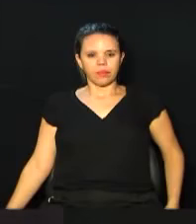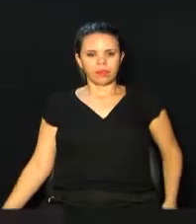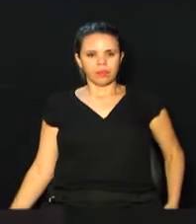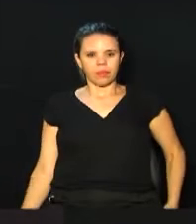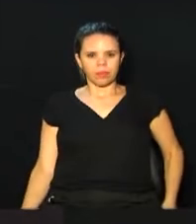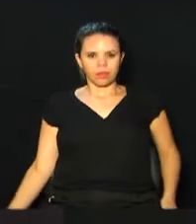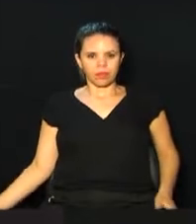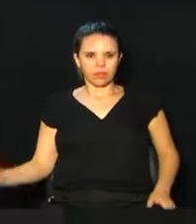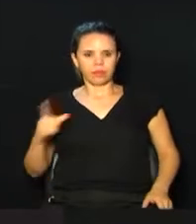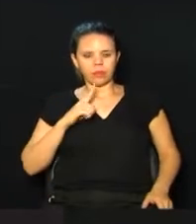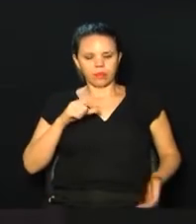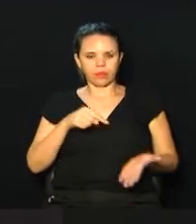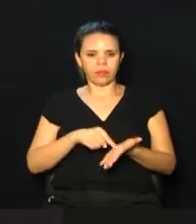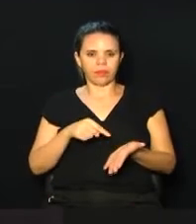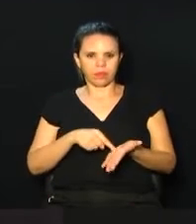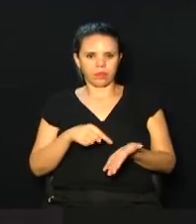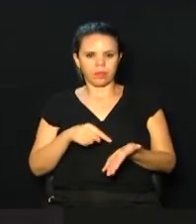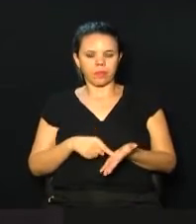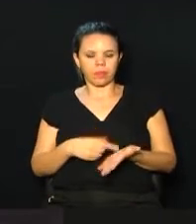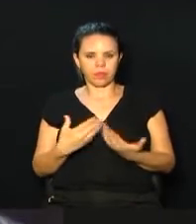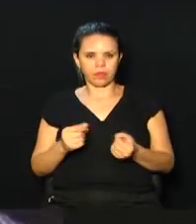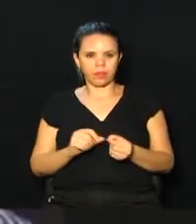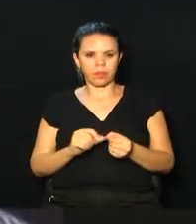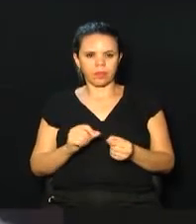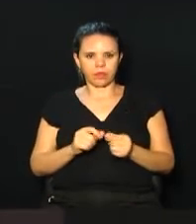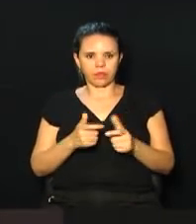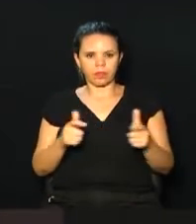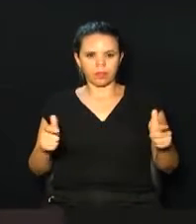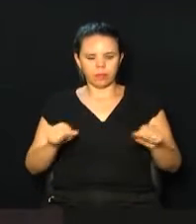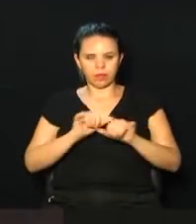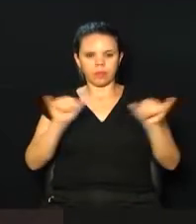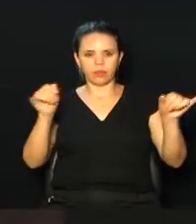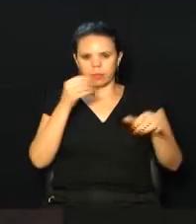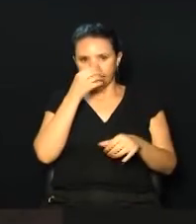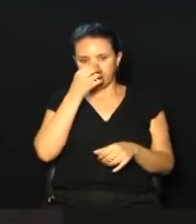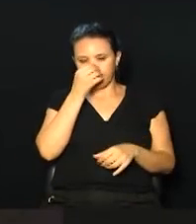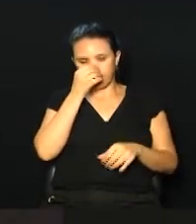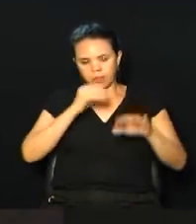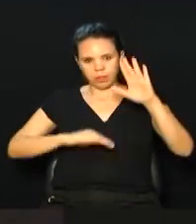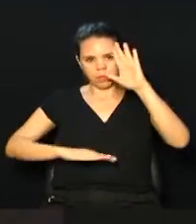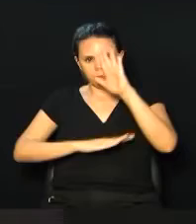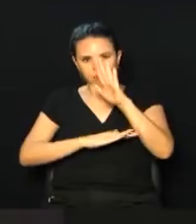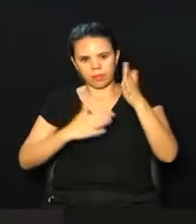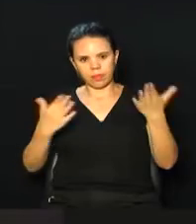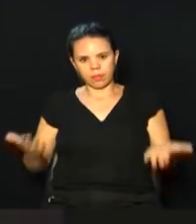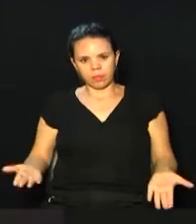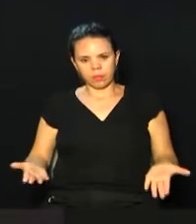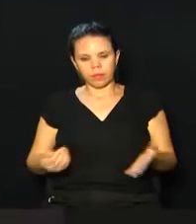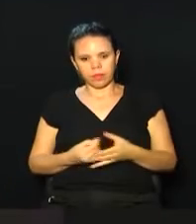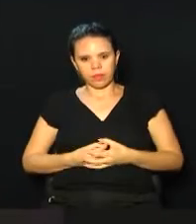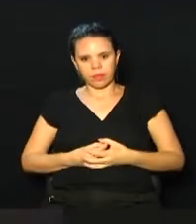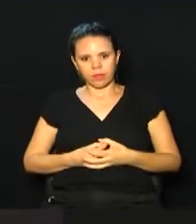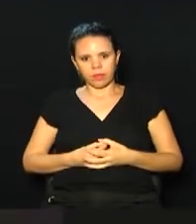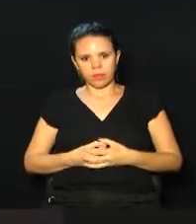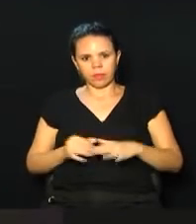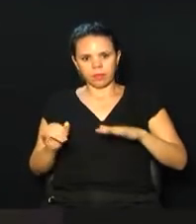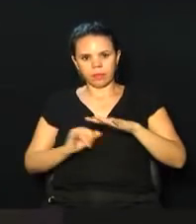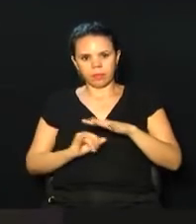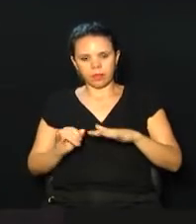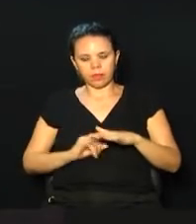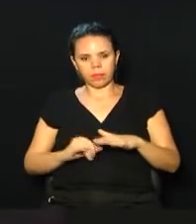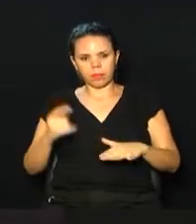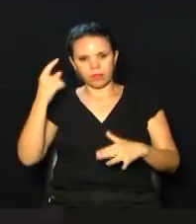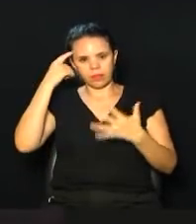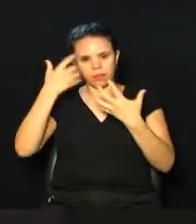Tendo isso em mãos, nós vamos fazer uma ampla divulgação. Acho que a Câmara como uma entidade que tem